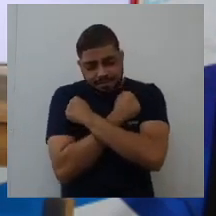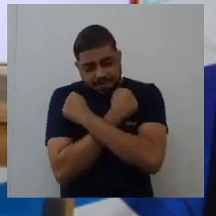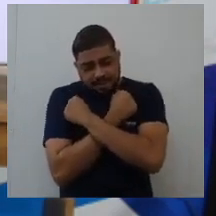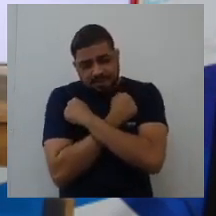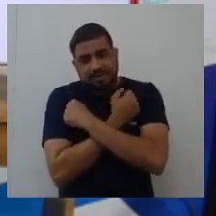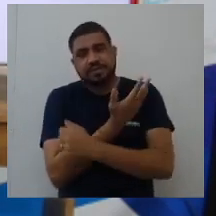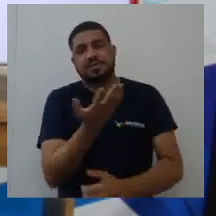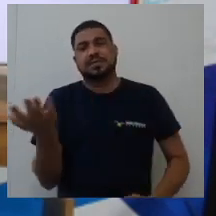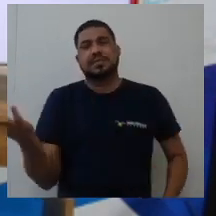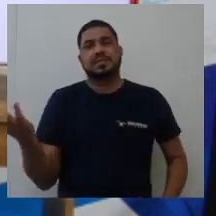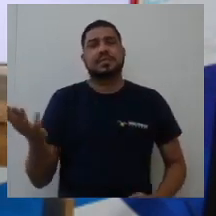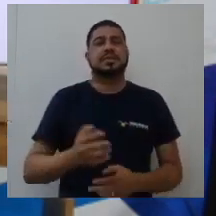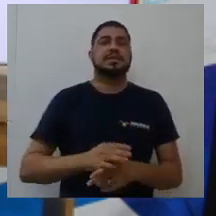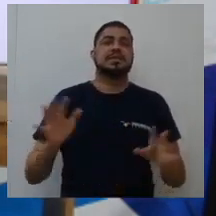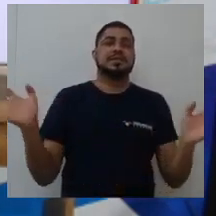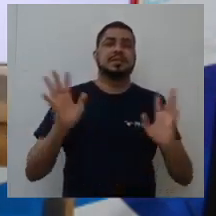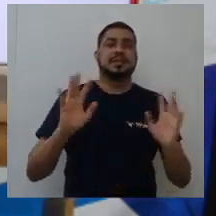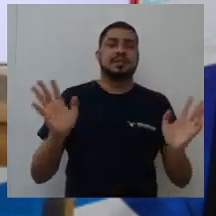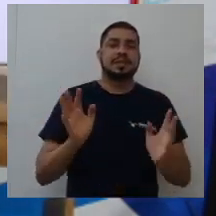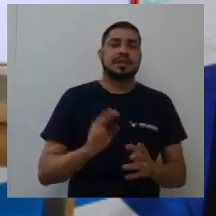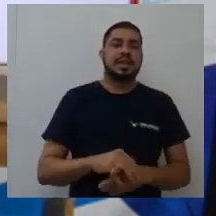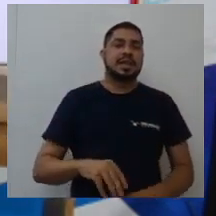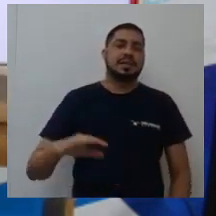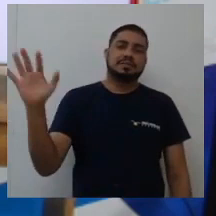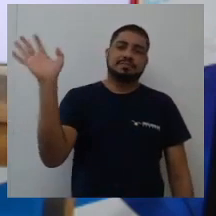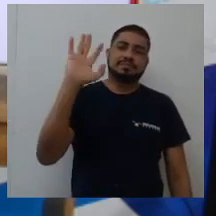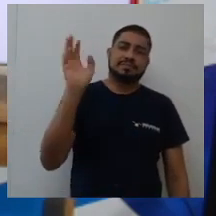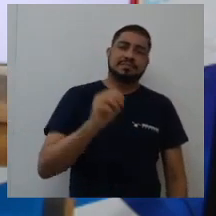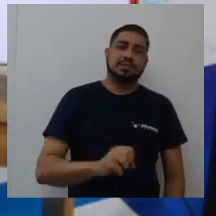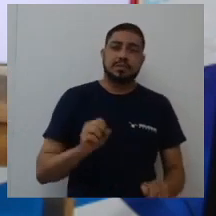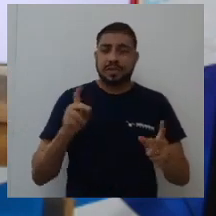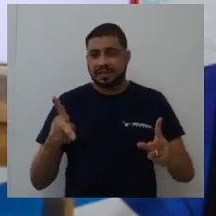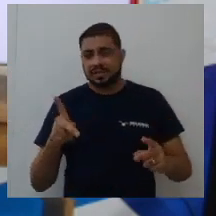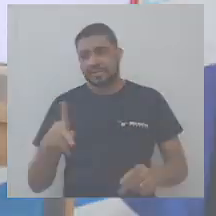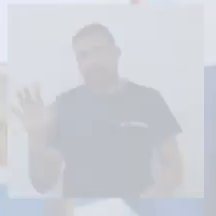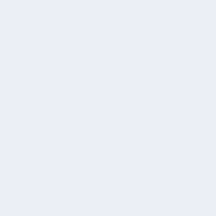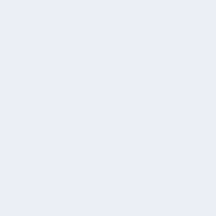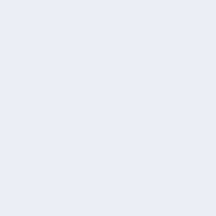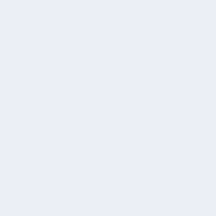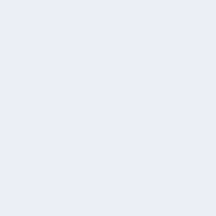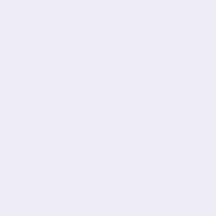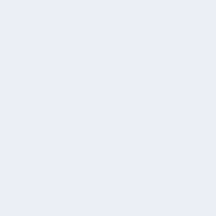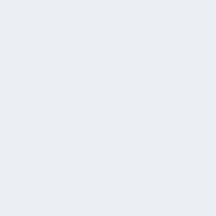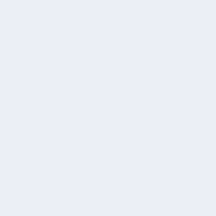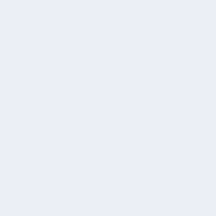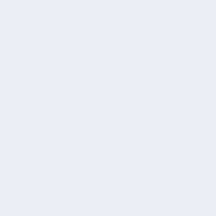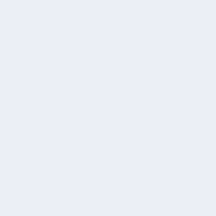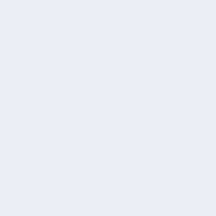vocês aí, ó. Show de bola tá com vocês. Até a próxima aí. Beleza? Valeu. Tchau, tchau.